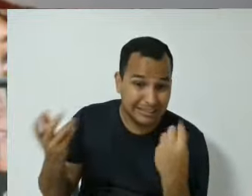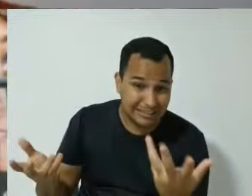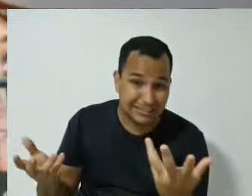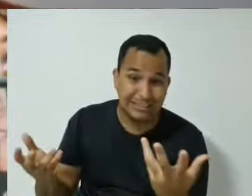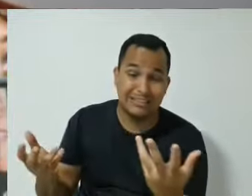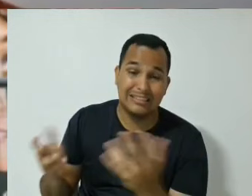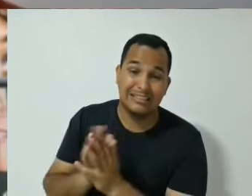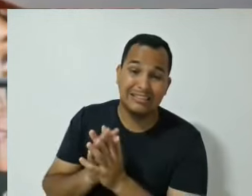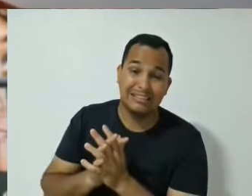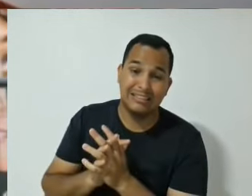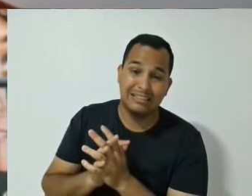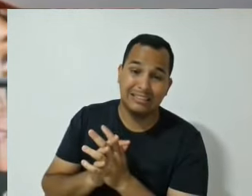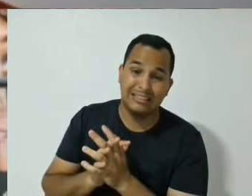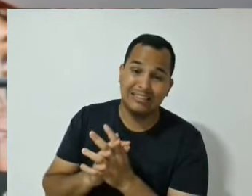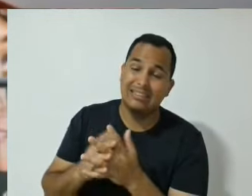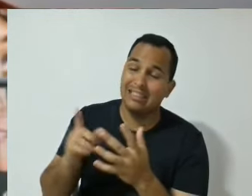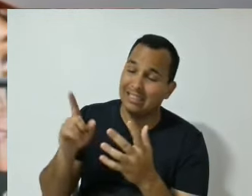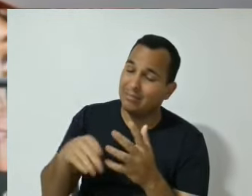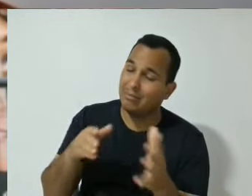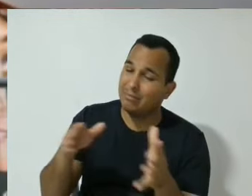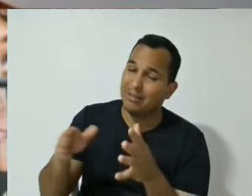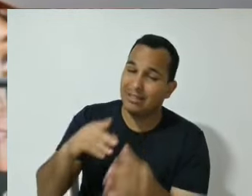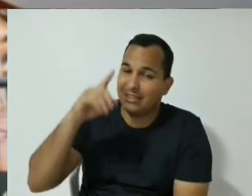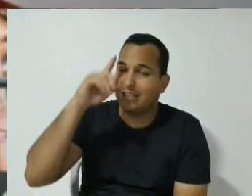história. Foi um momento de